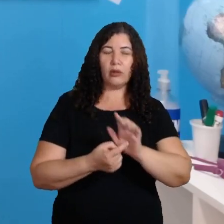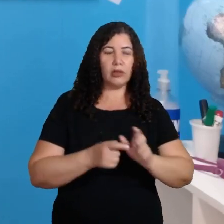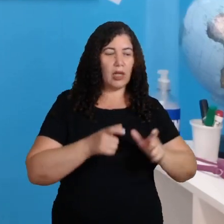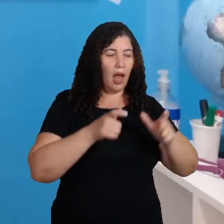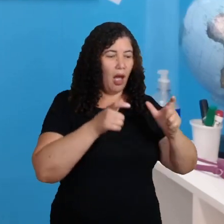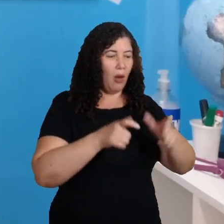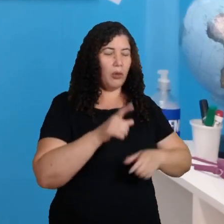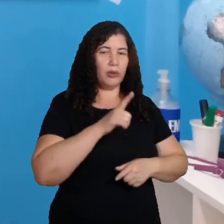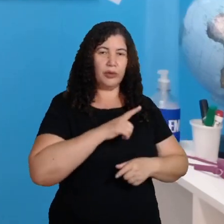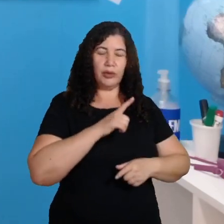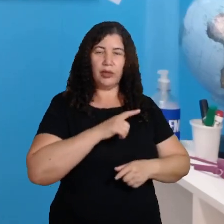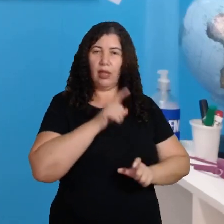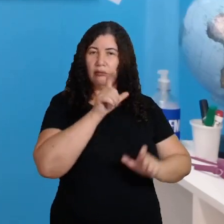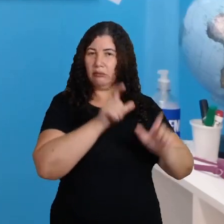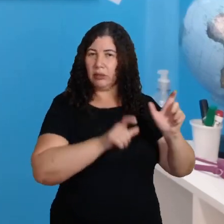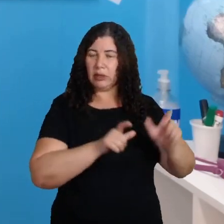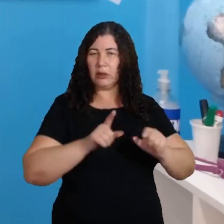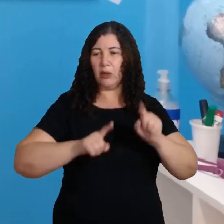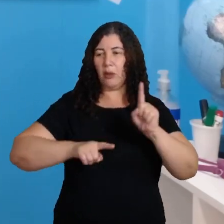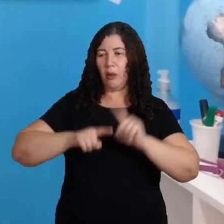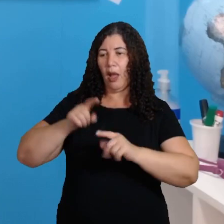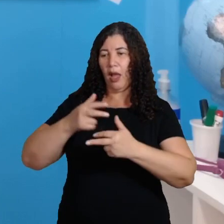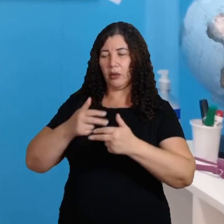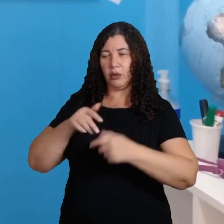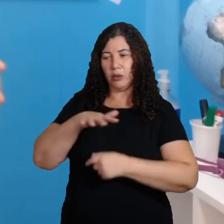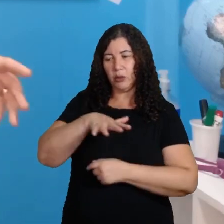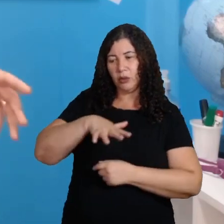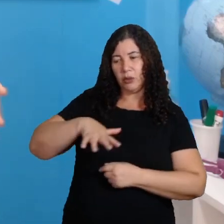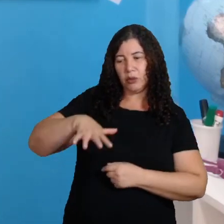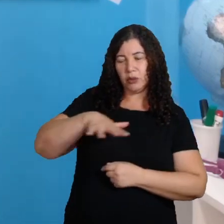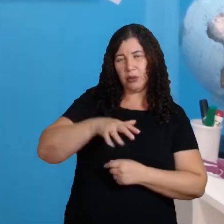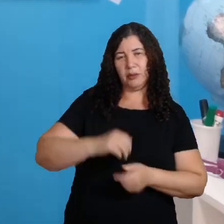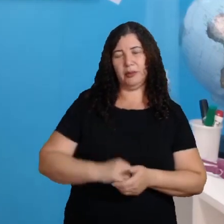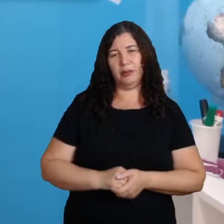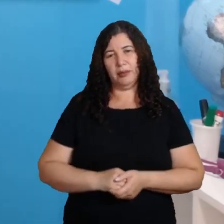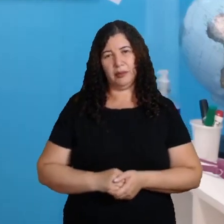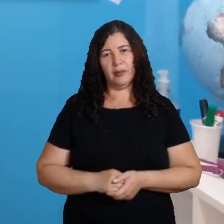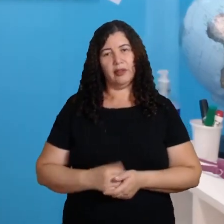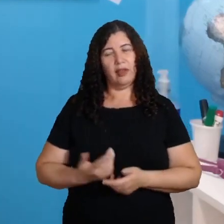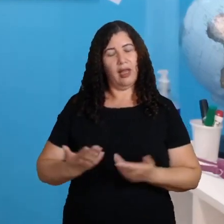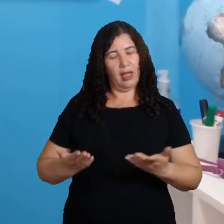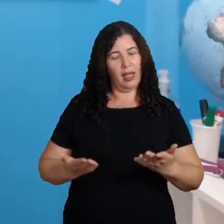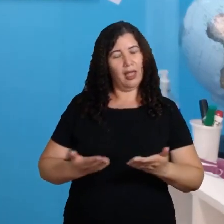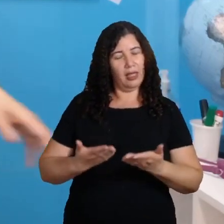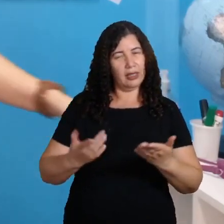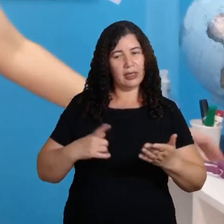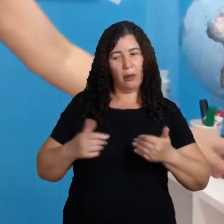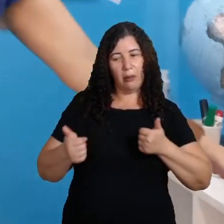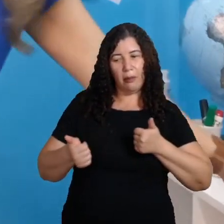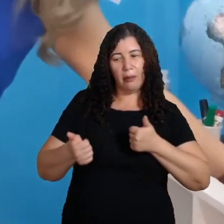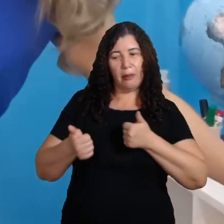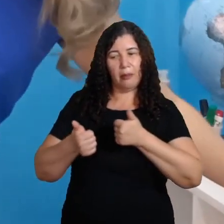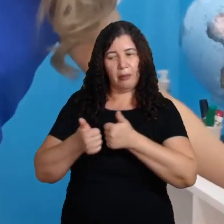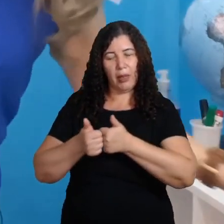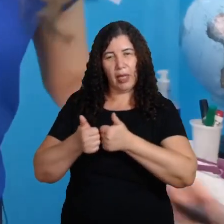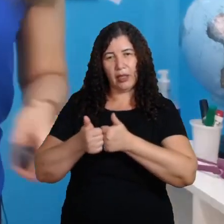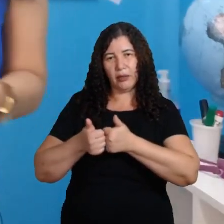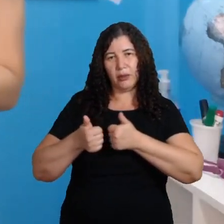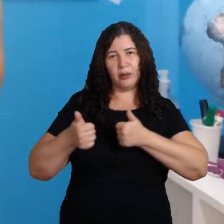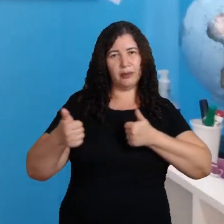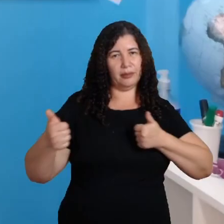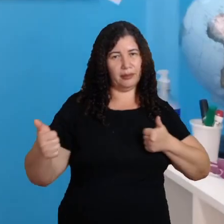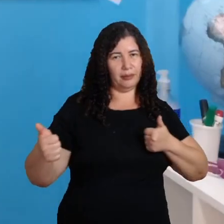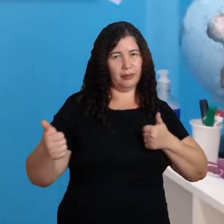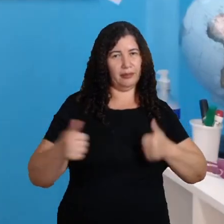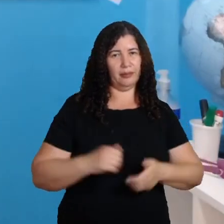seres e as coisas dentro de determinado espaço, dizendo se estes seres estão distantes ou estão próximos